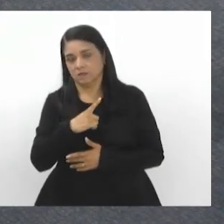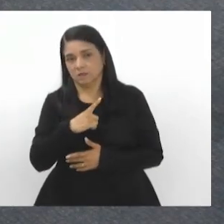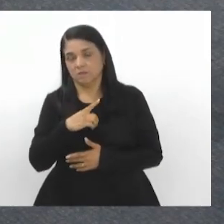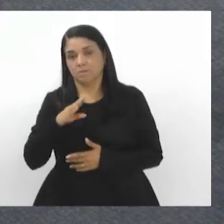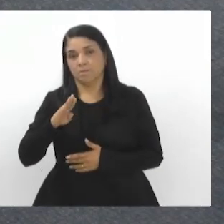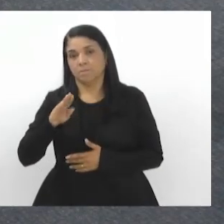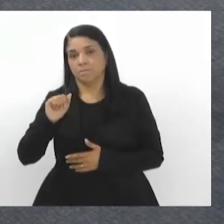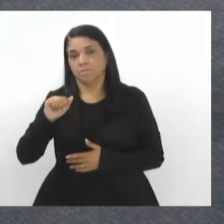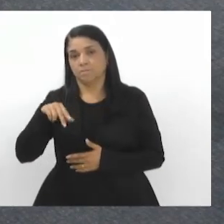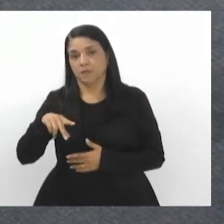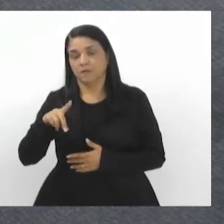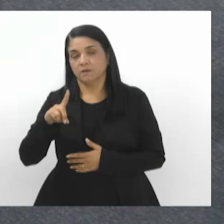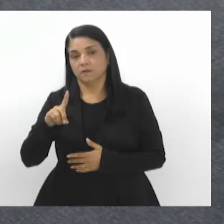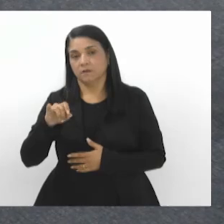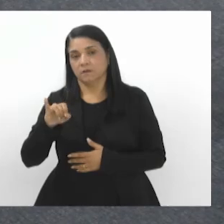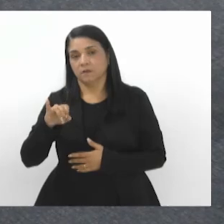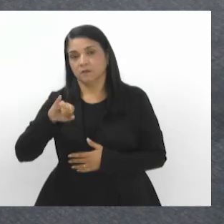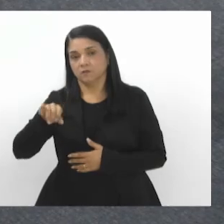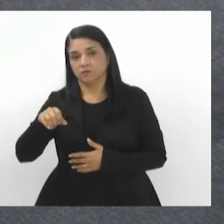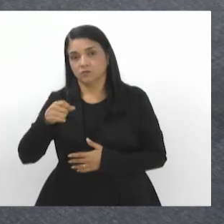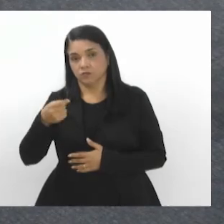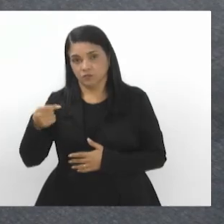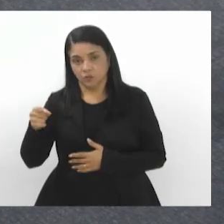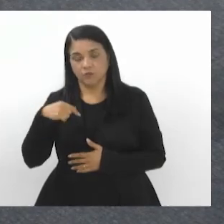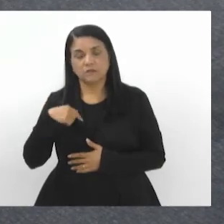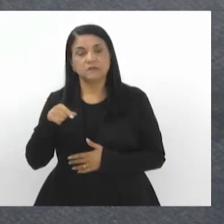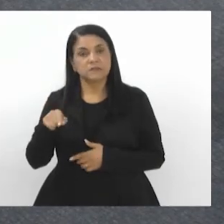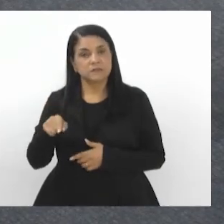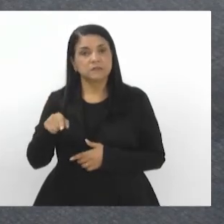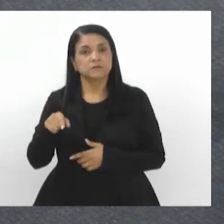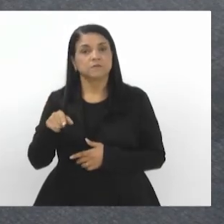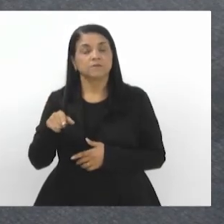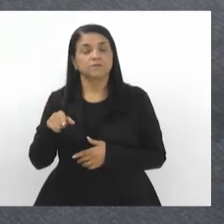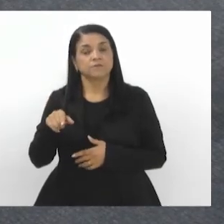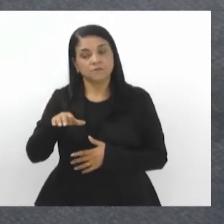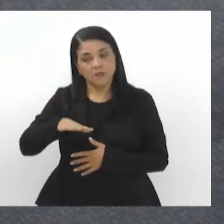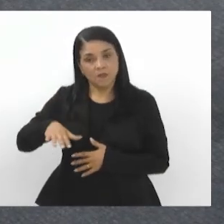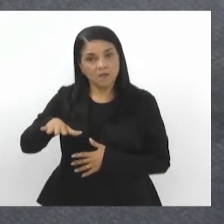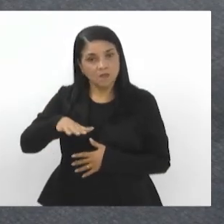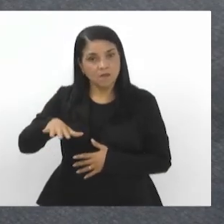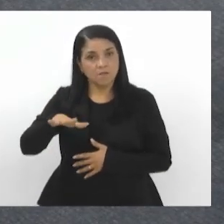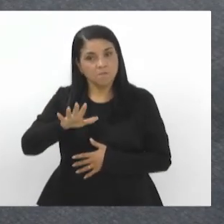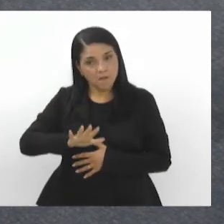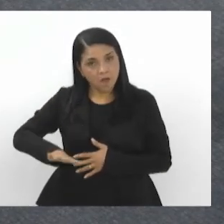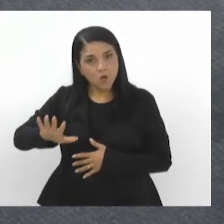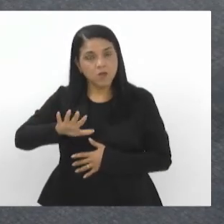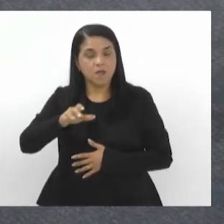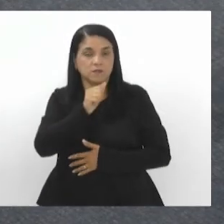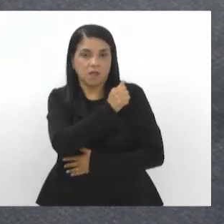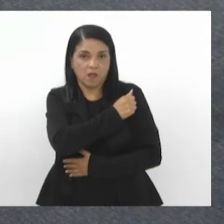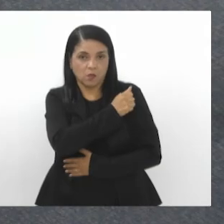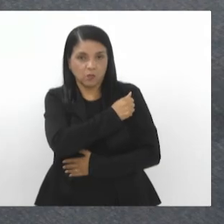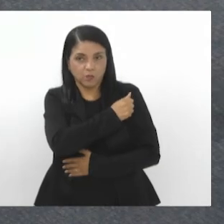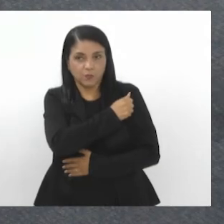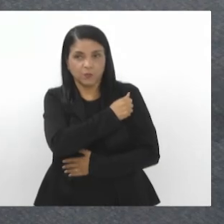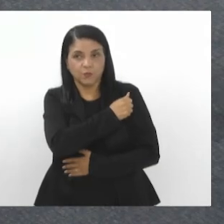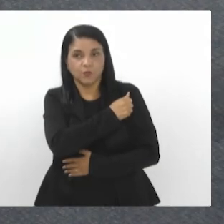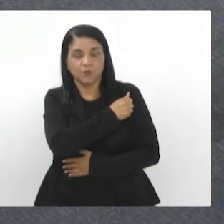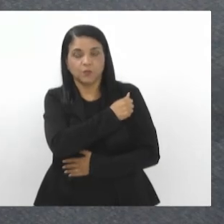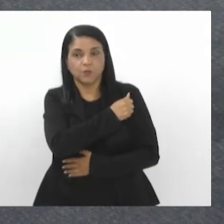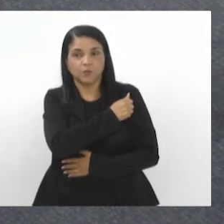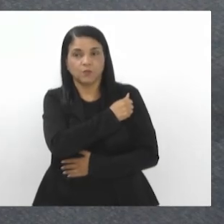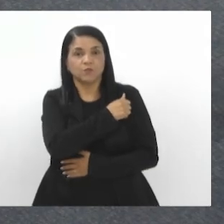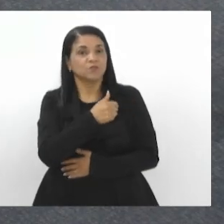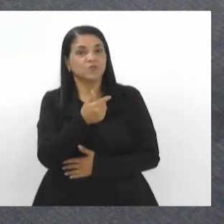restaurante, né? Se a gente for considerar, inclusive, que boa parte daqueles alunos são alunos, né, que